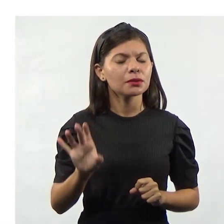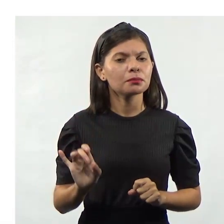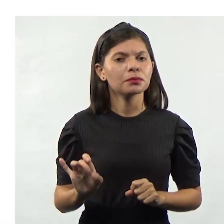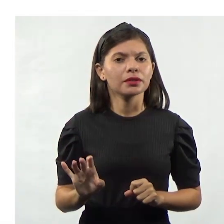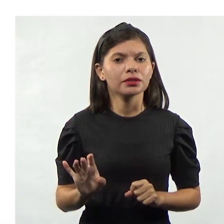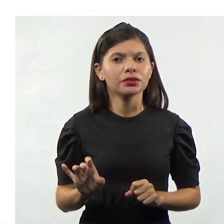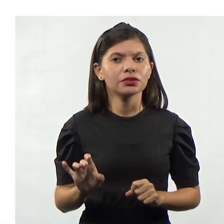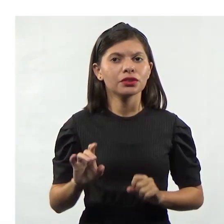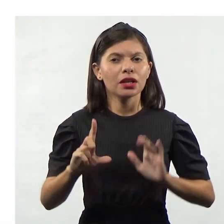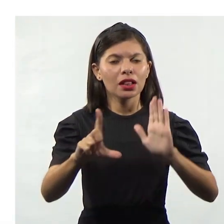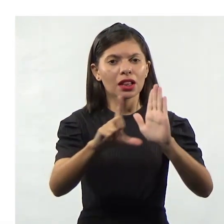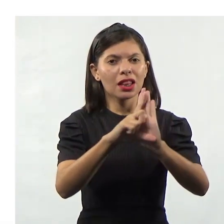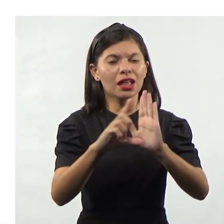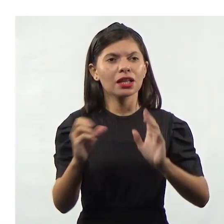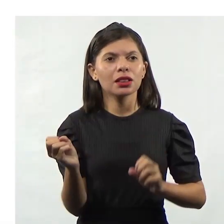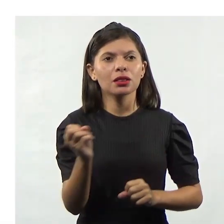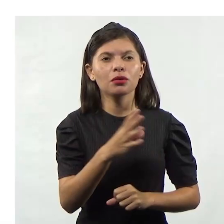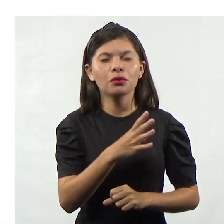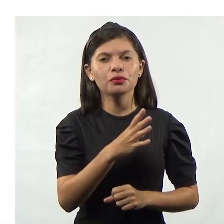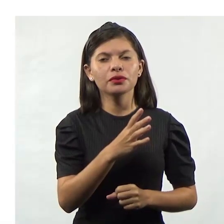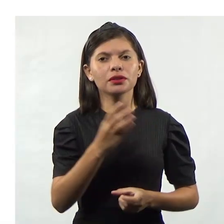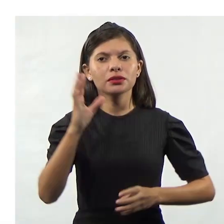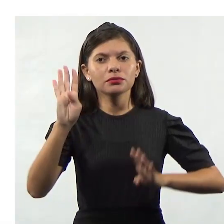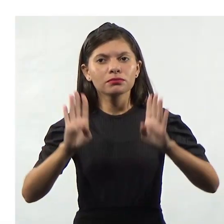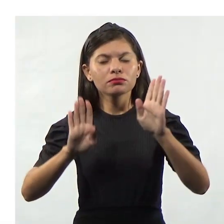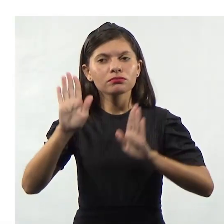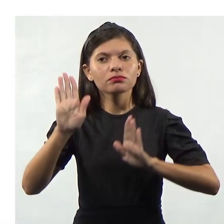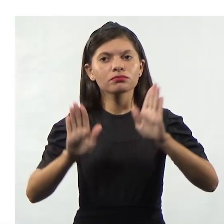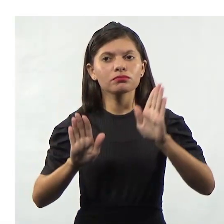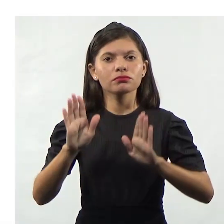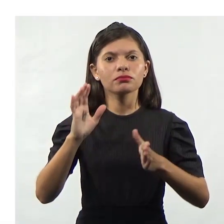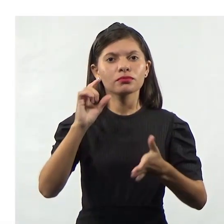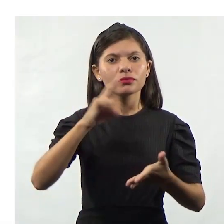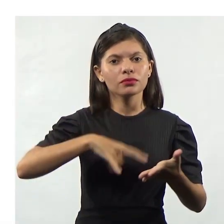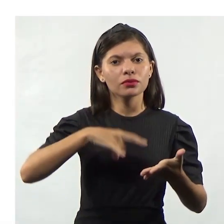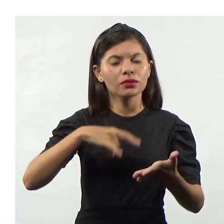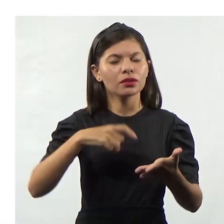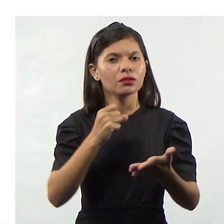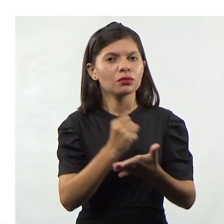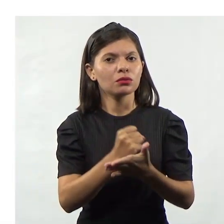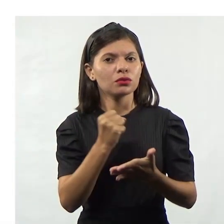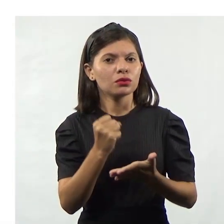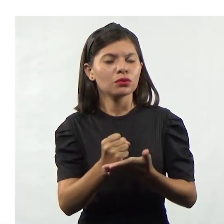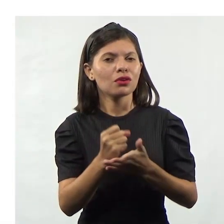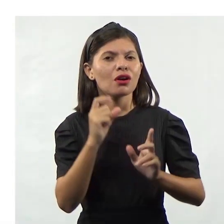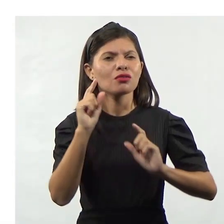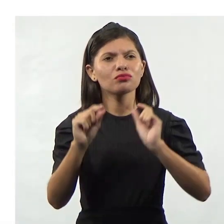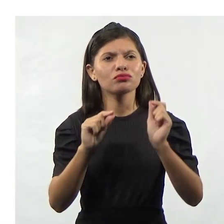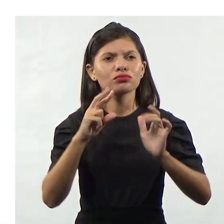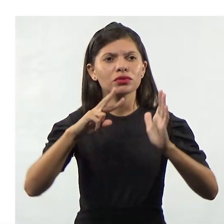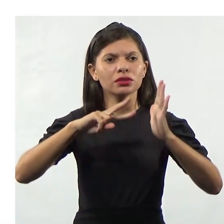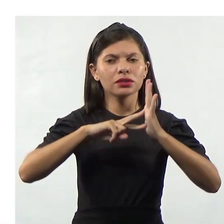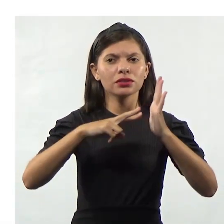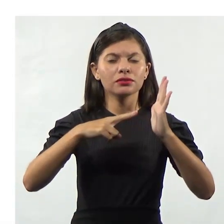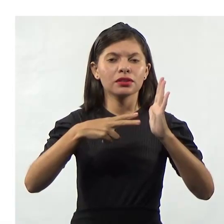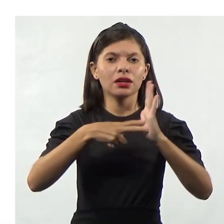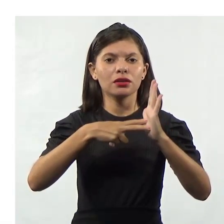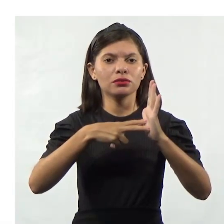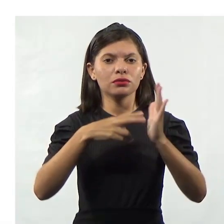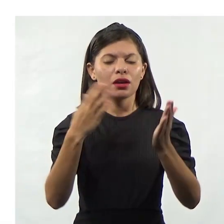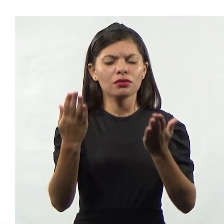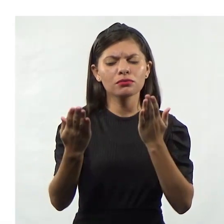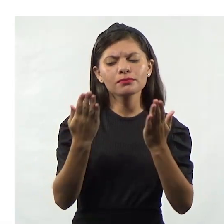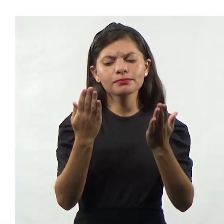especialmente pautado na figura da nova Lei de Licitações e Contratos. Em alguns momentos eu faço cotejo. O que é cotejo, gente?